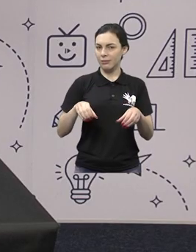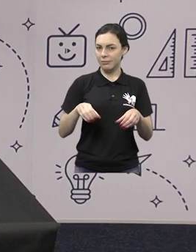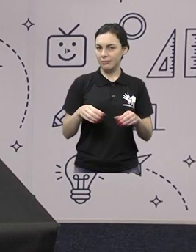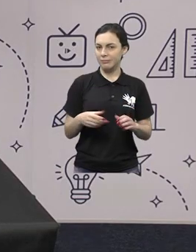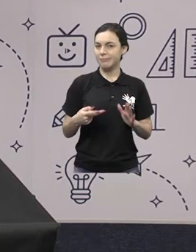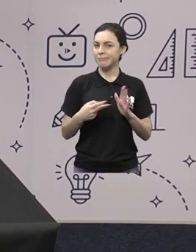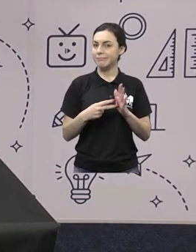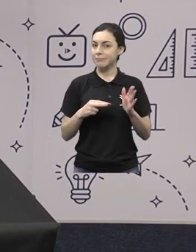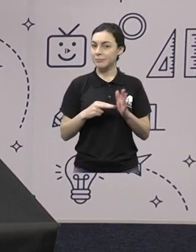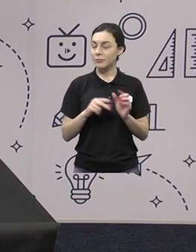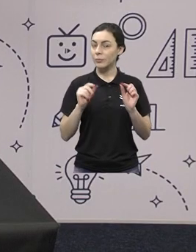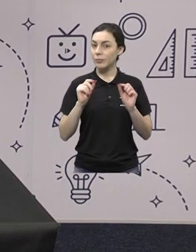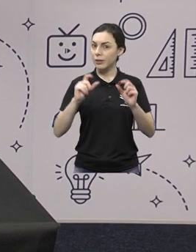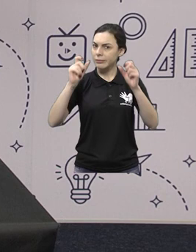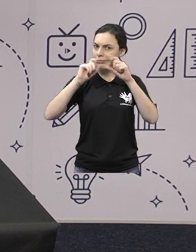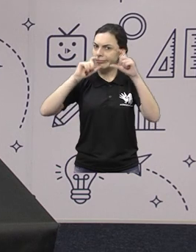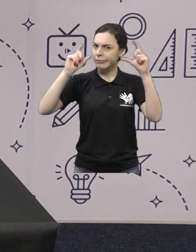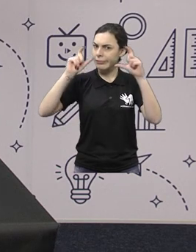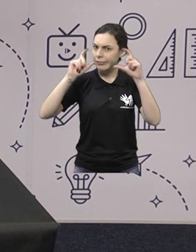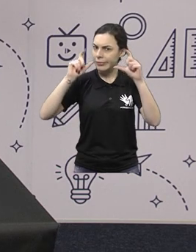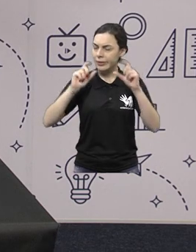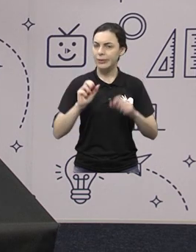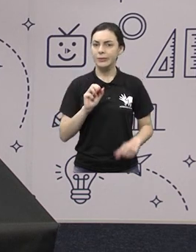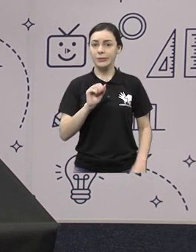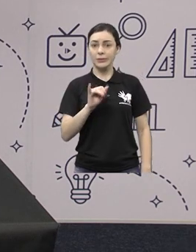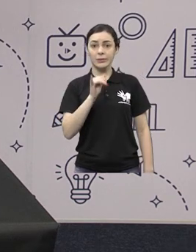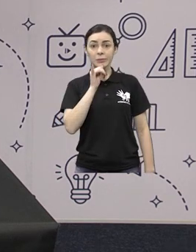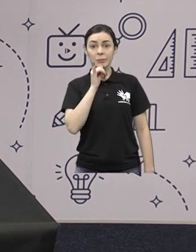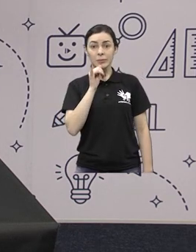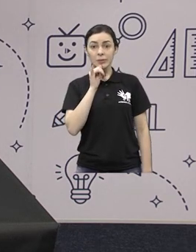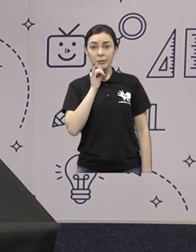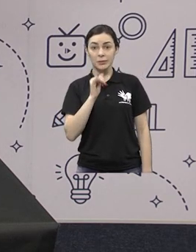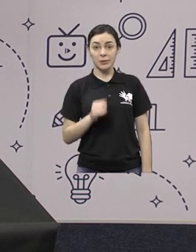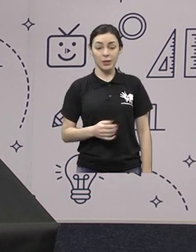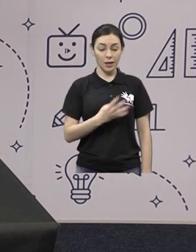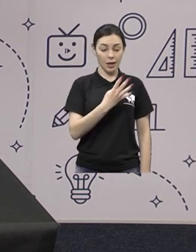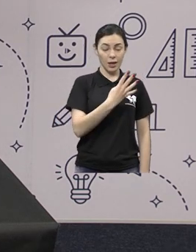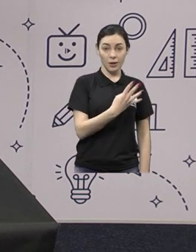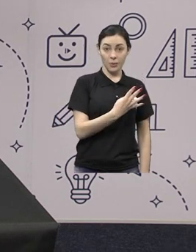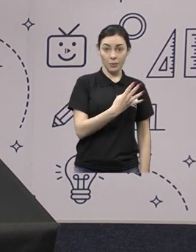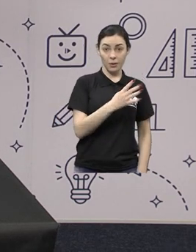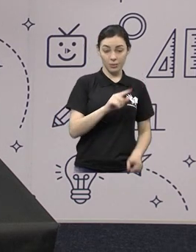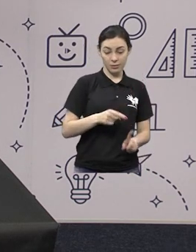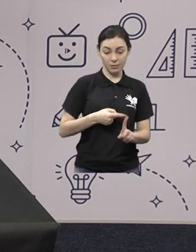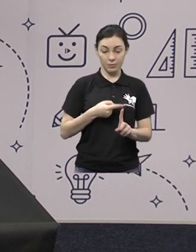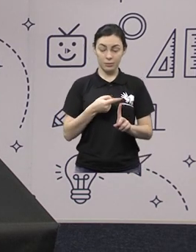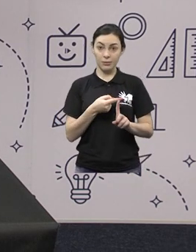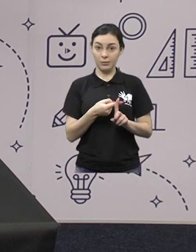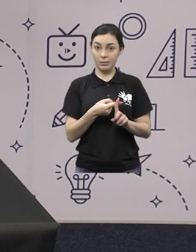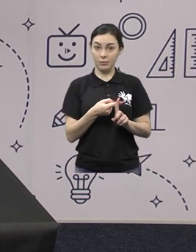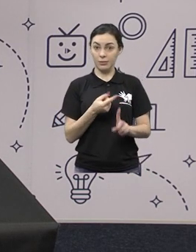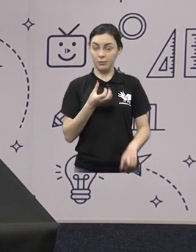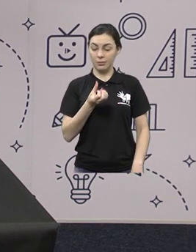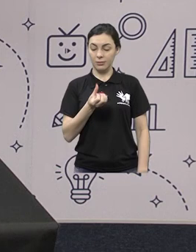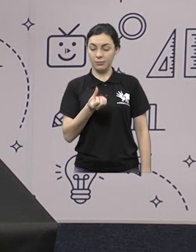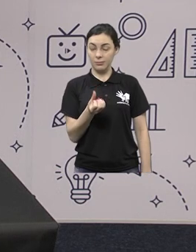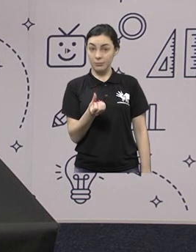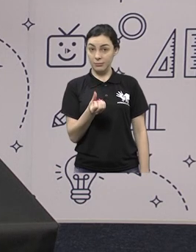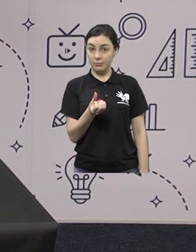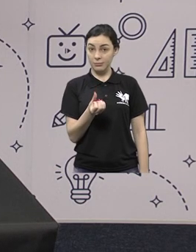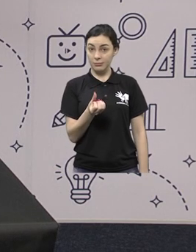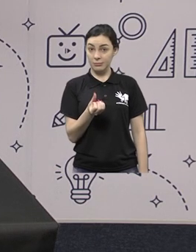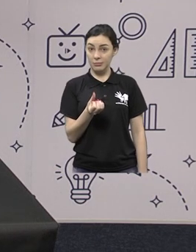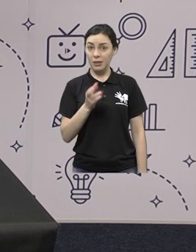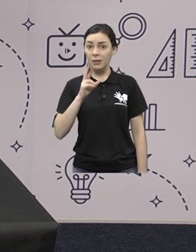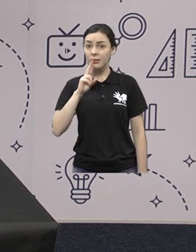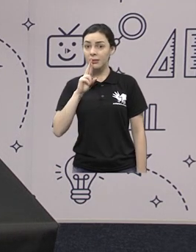10 ovos. Então, quer dizer, prestem bem atenção, se eu juntar 4